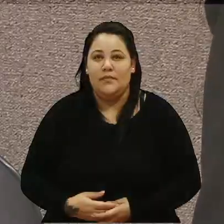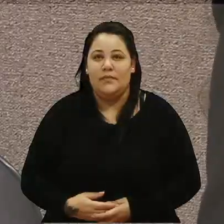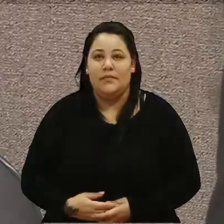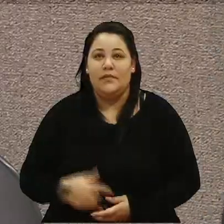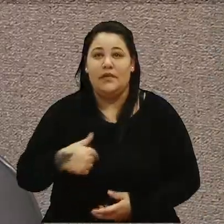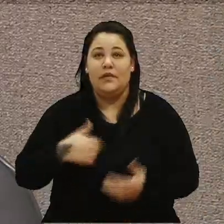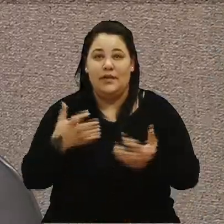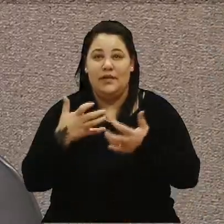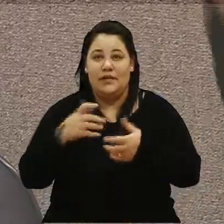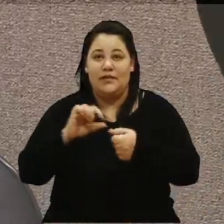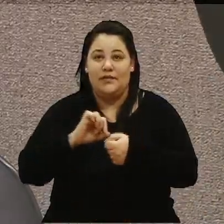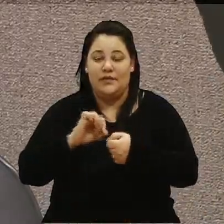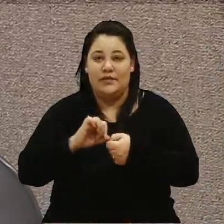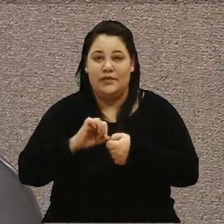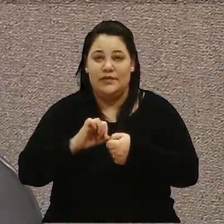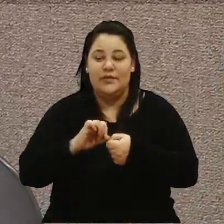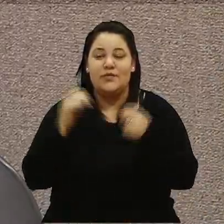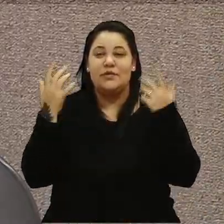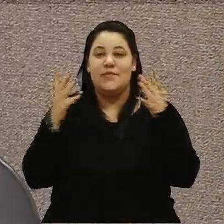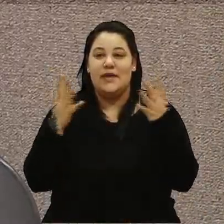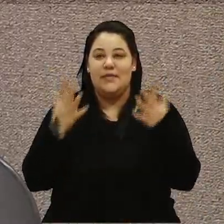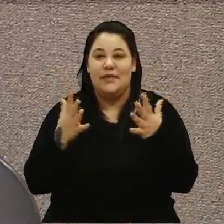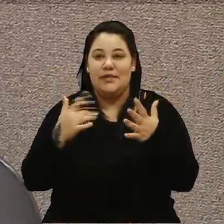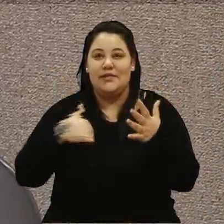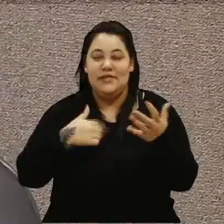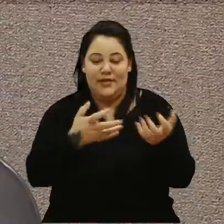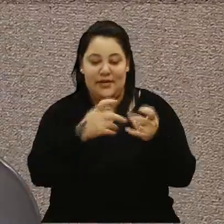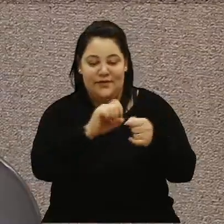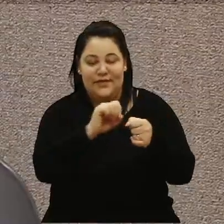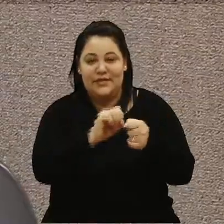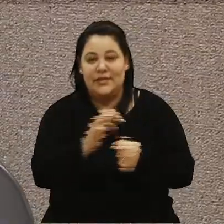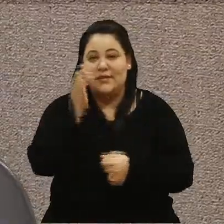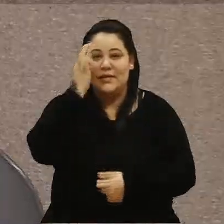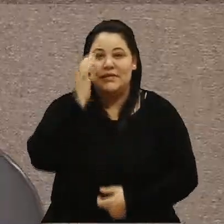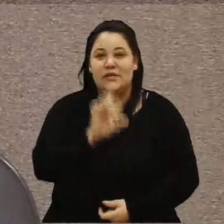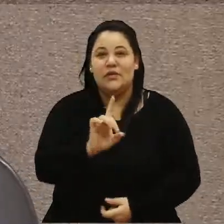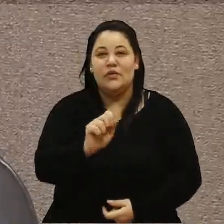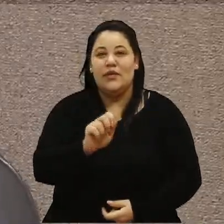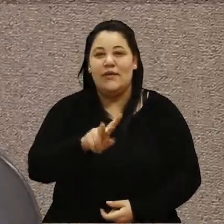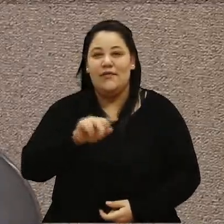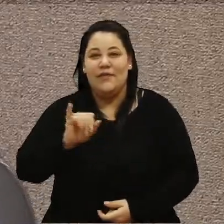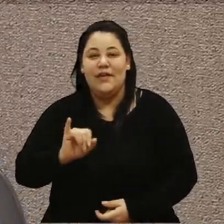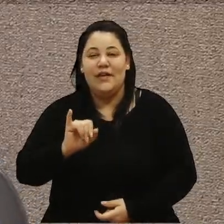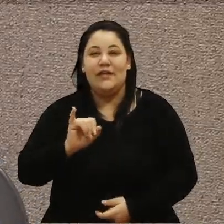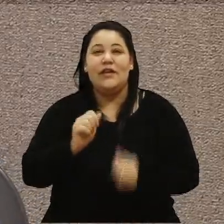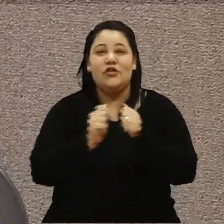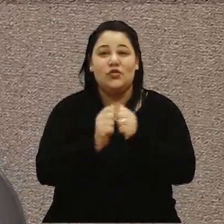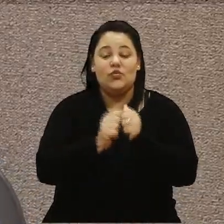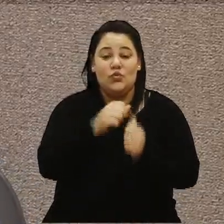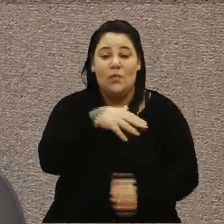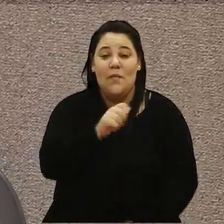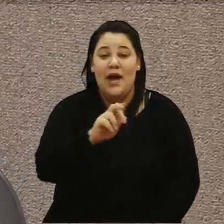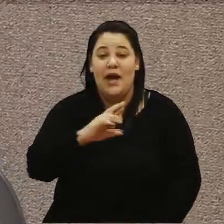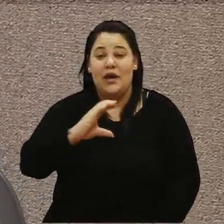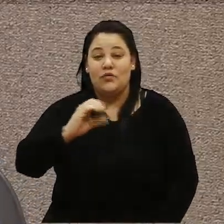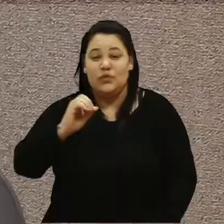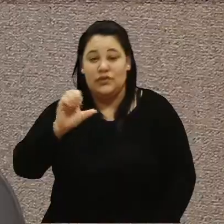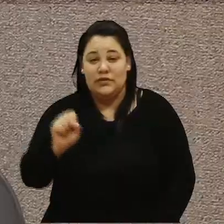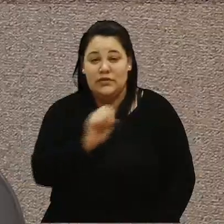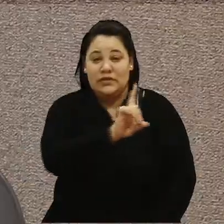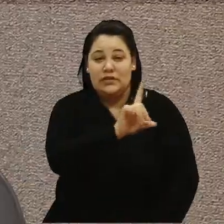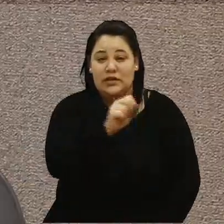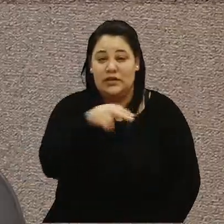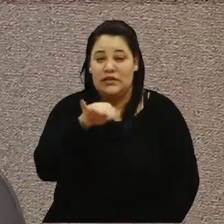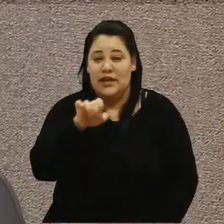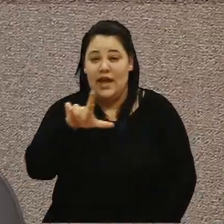de congratulações e o faço na presença do Davi, que está aqui conosco, do Marcos e da Daniela. Quero agradecer muito que vocês estejam aqui conosco